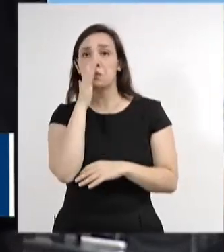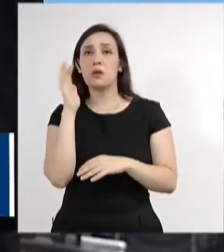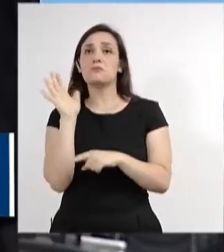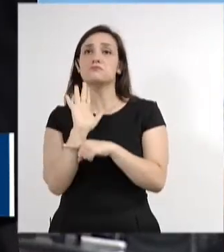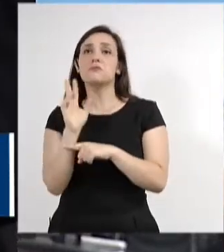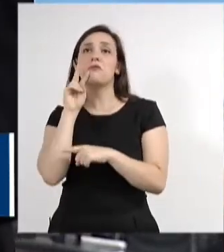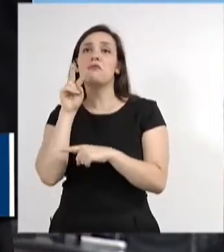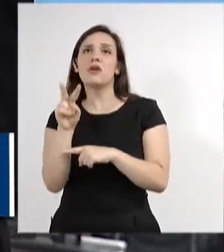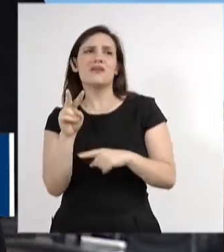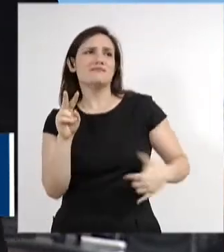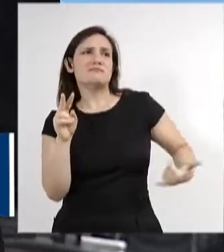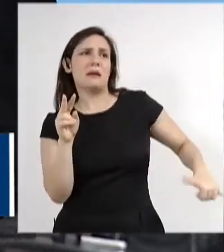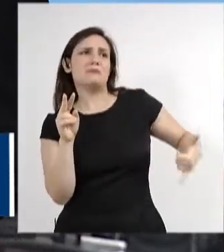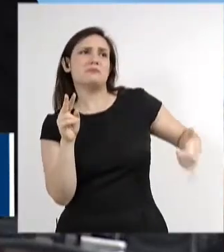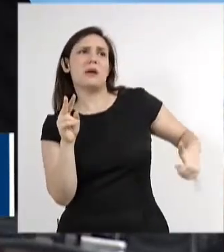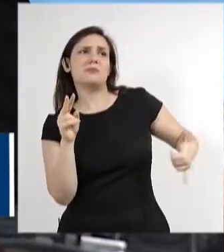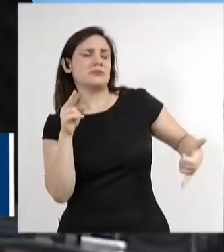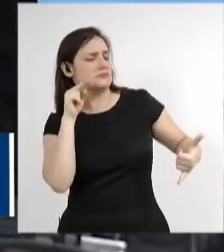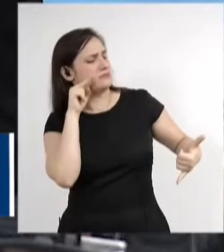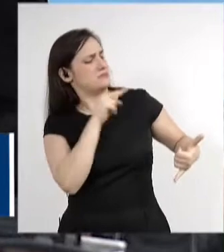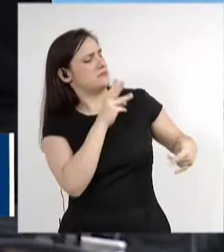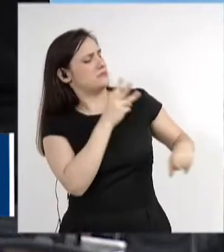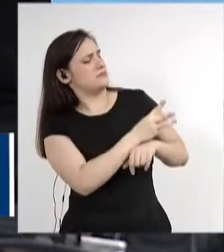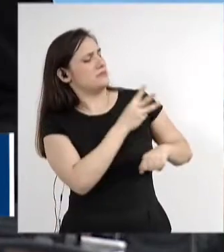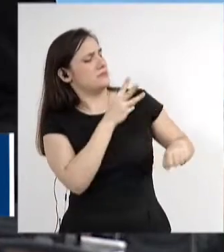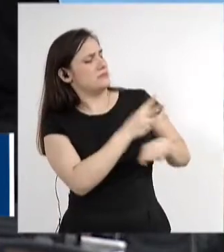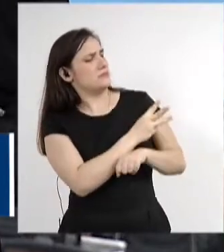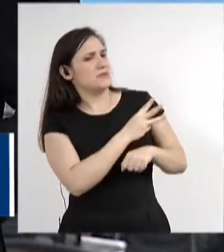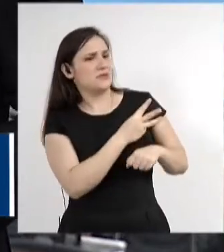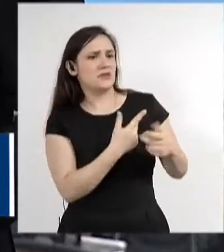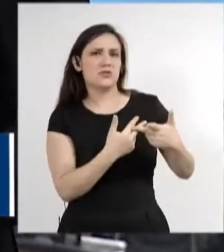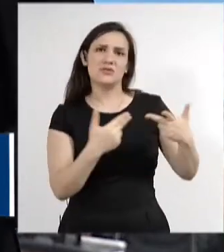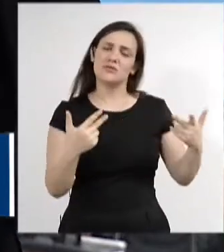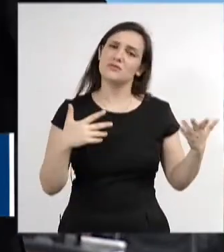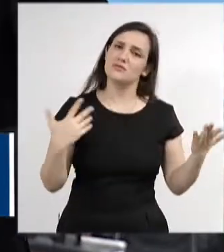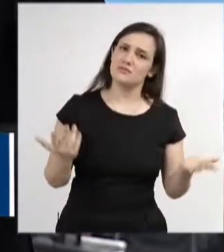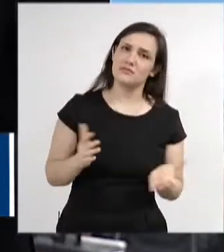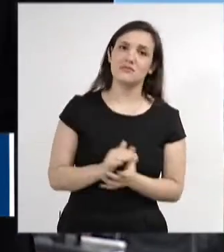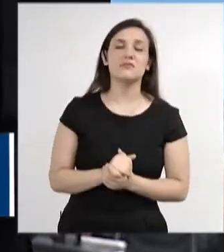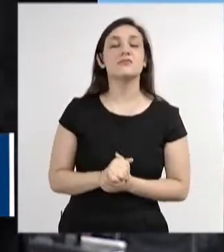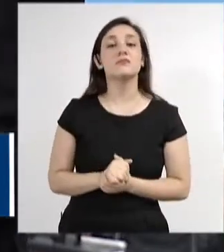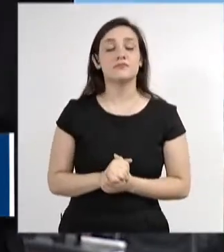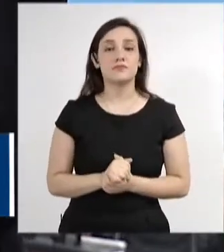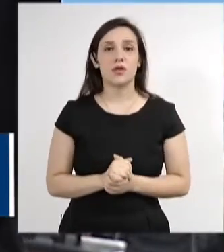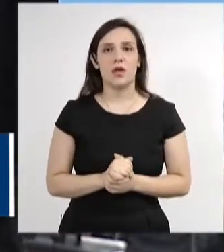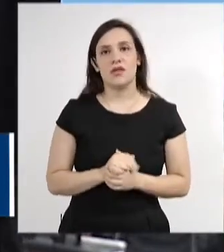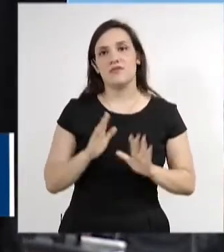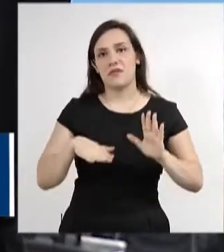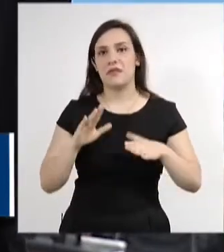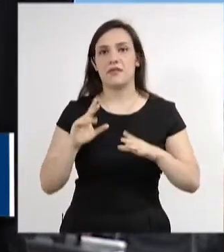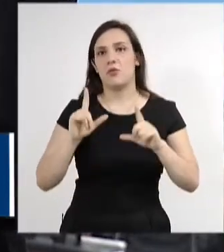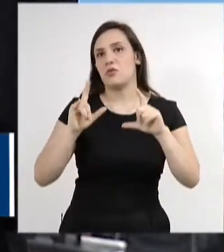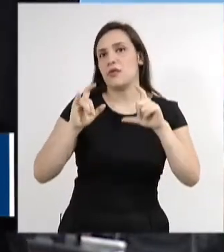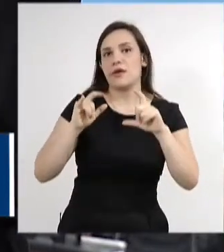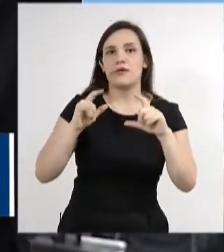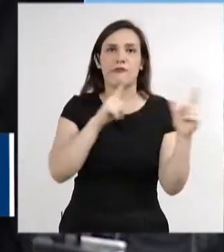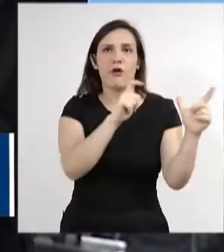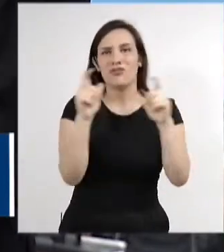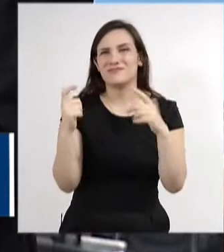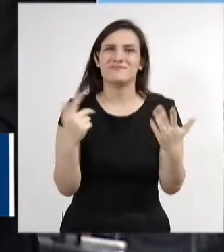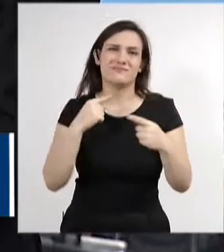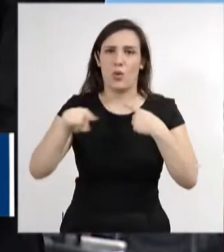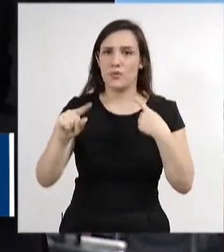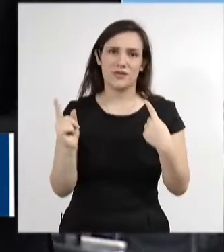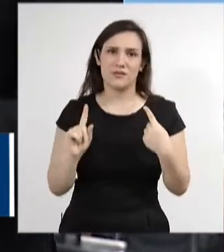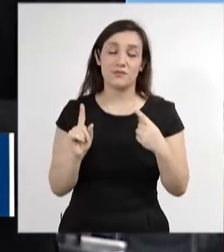o colega do lado fique no WhatsApp ou atualizando o Instagram. Então, assim, é interessante quando você vê isso. Na questão das escolas